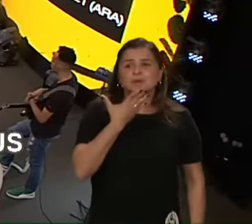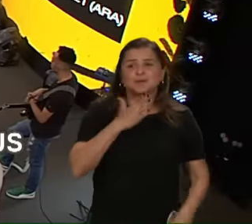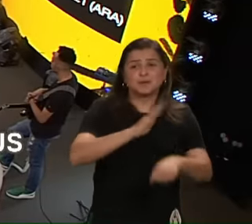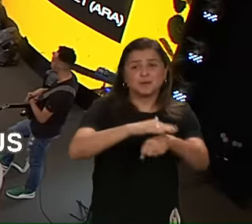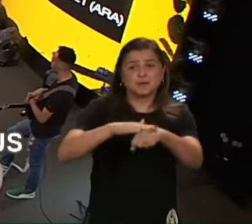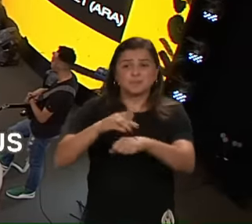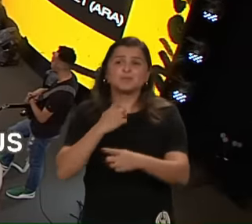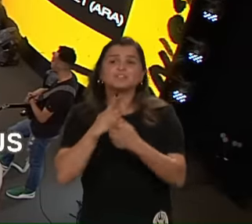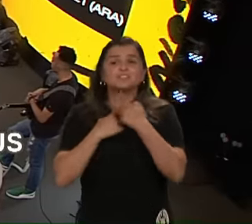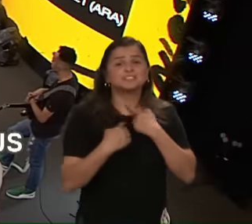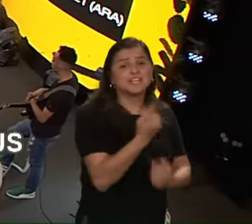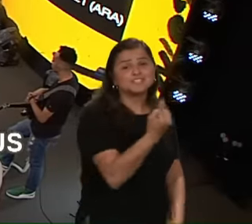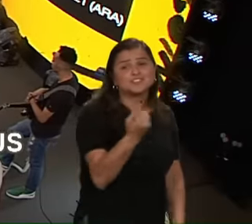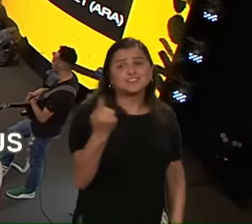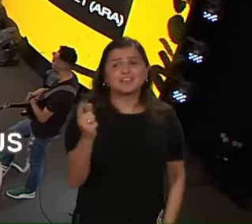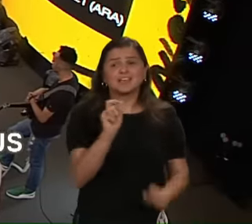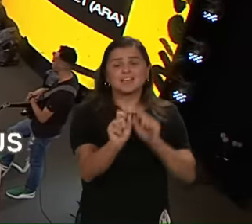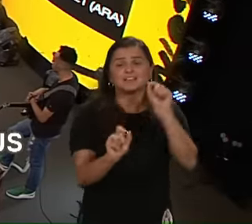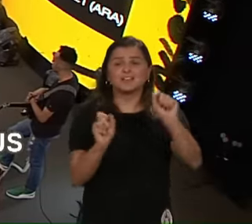que é